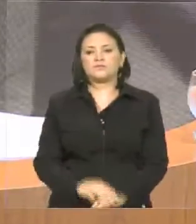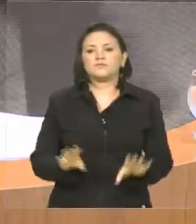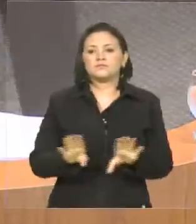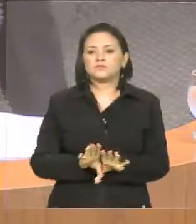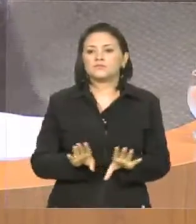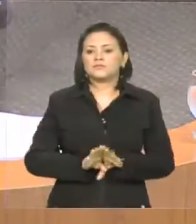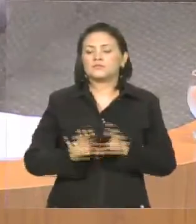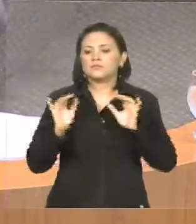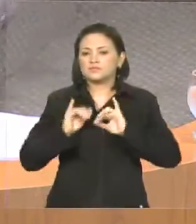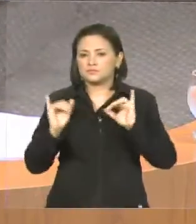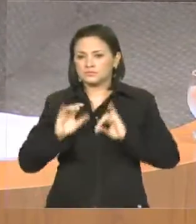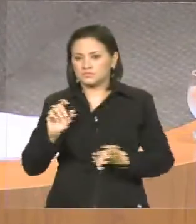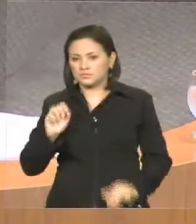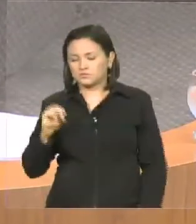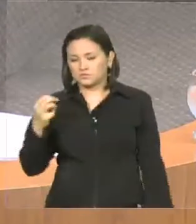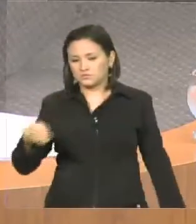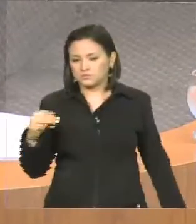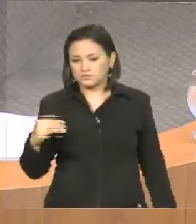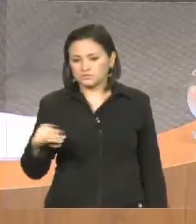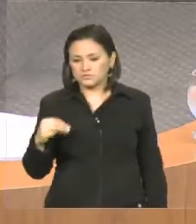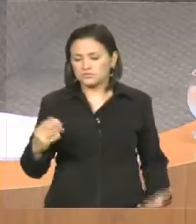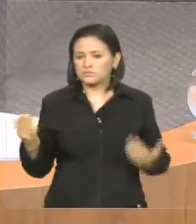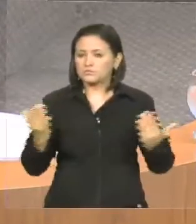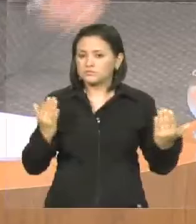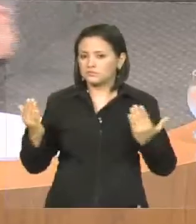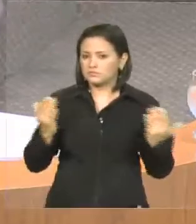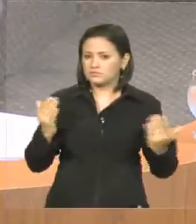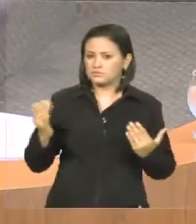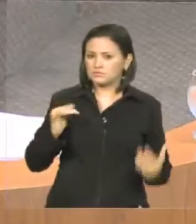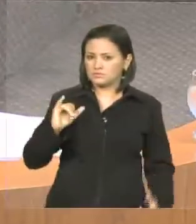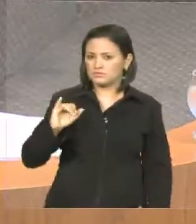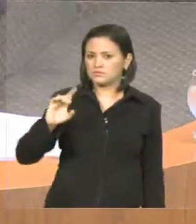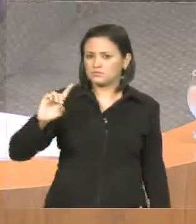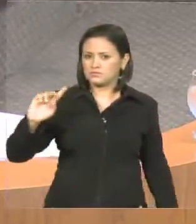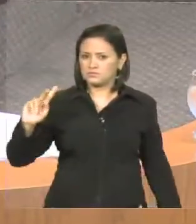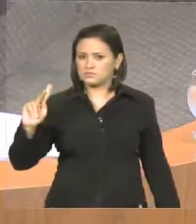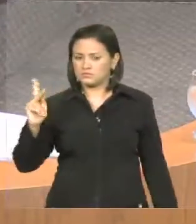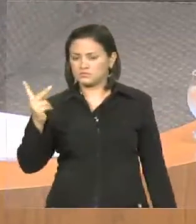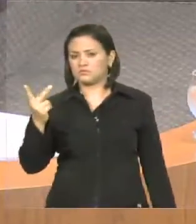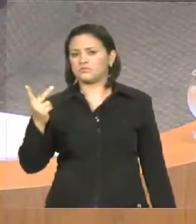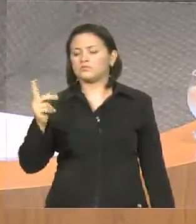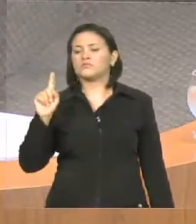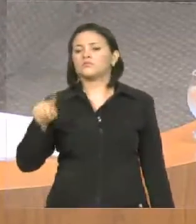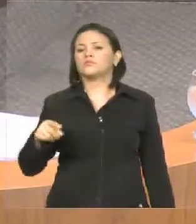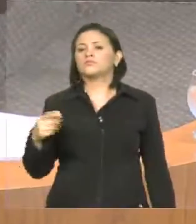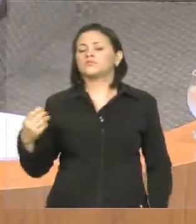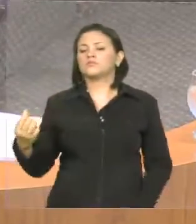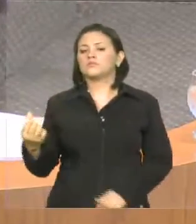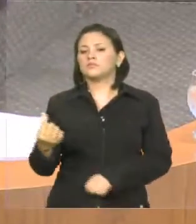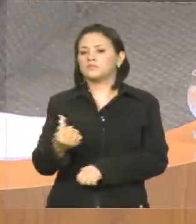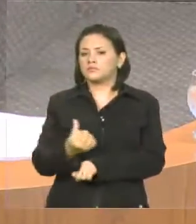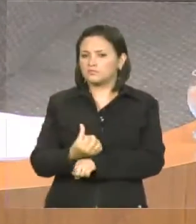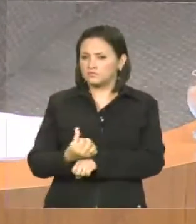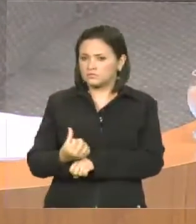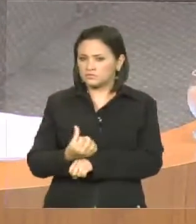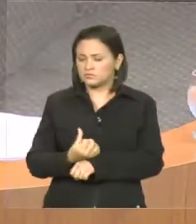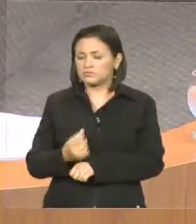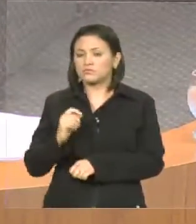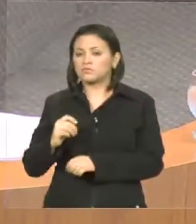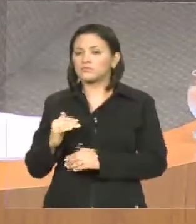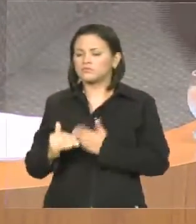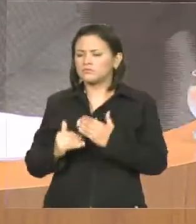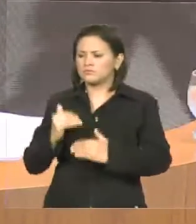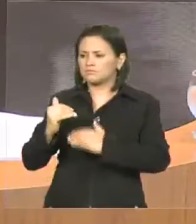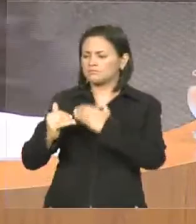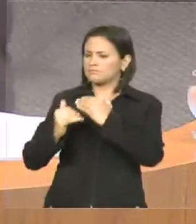que o Maranhão, em relação ao IDH global, foi o sexto que mais cresceu pessoalmente. Em